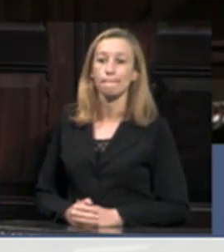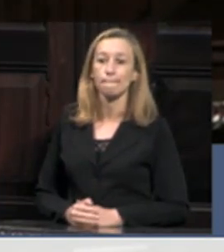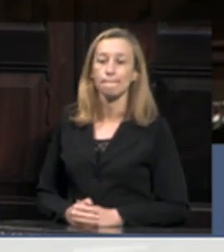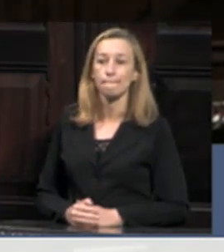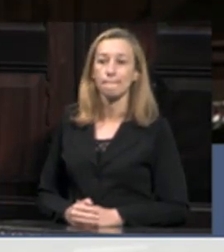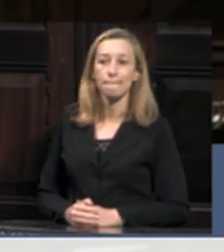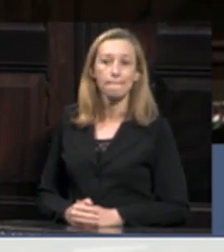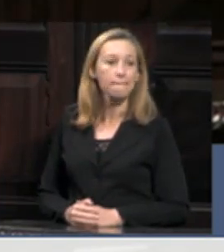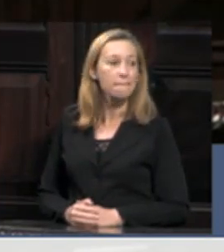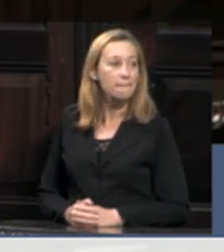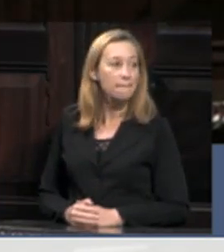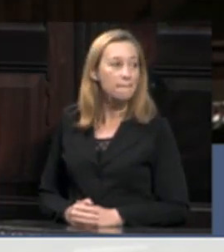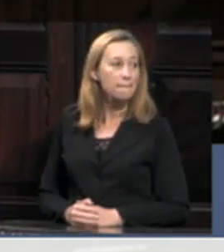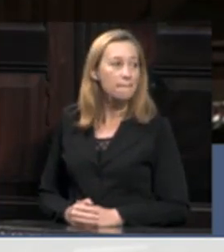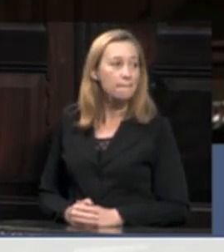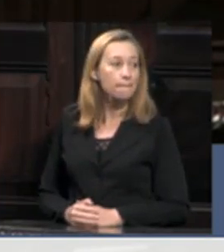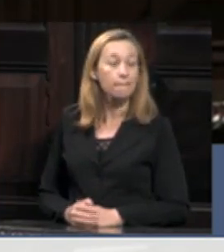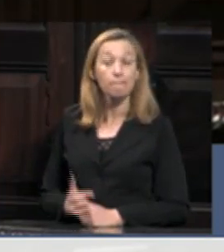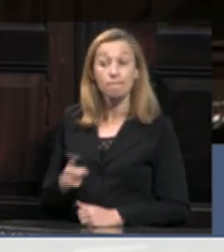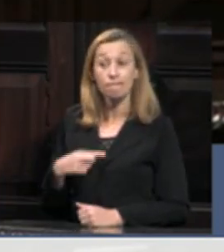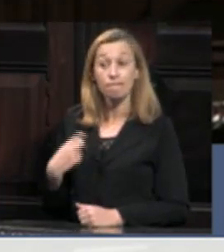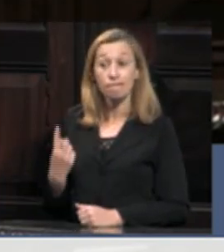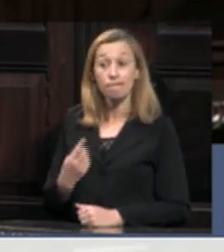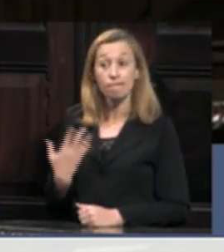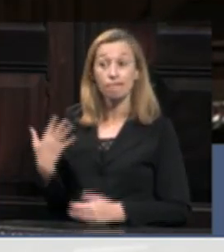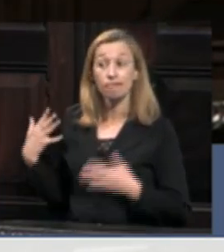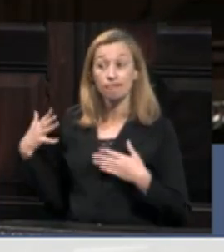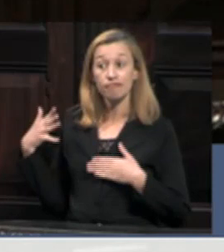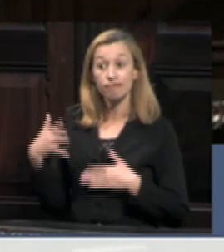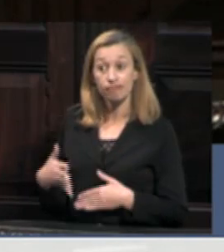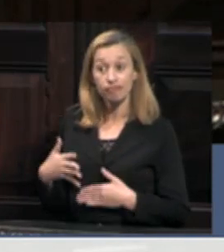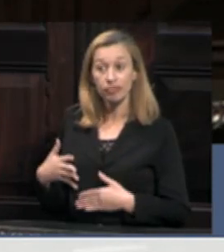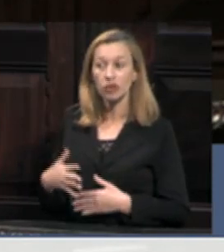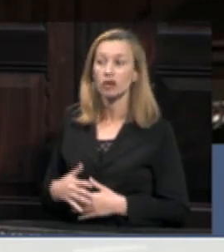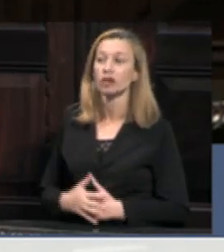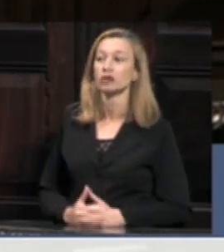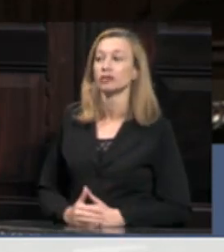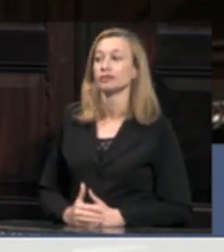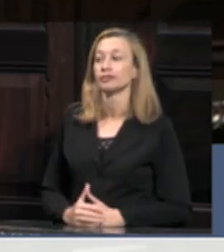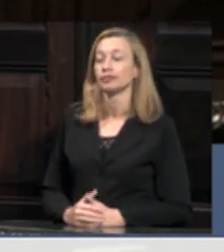nós estamos chegando